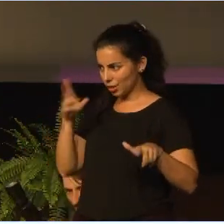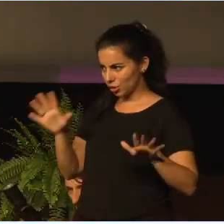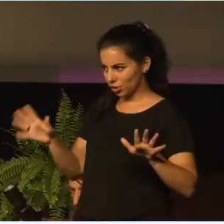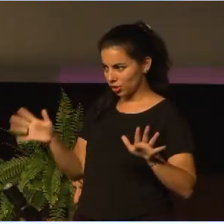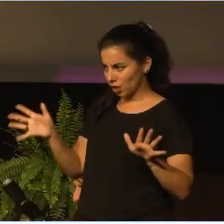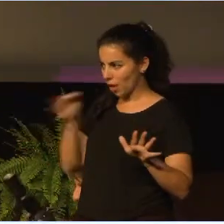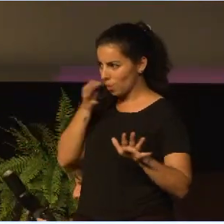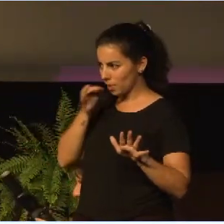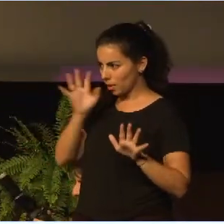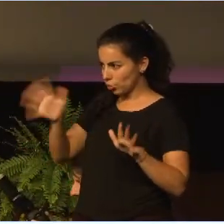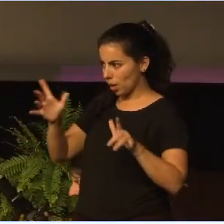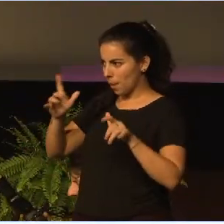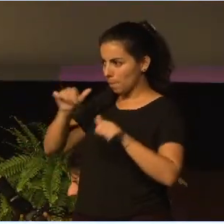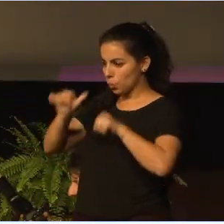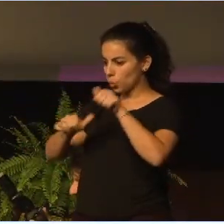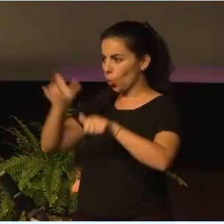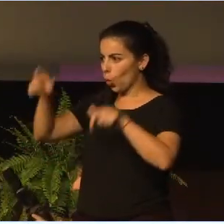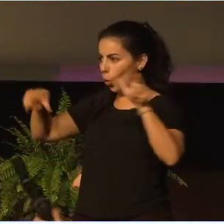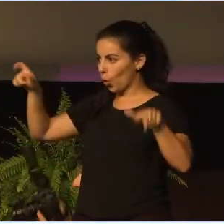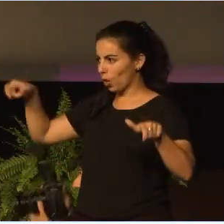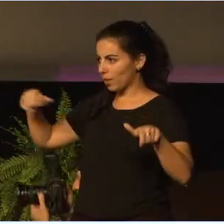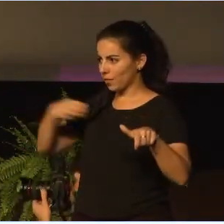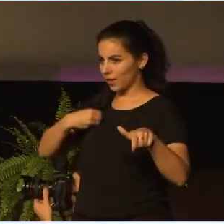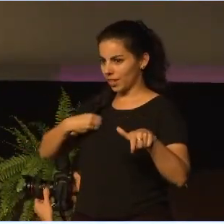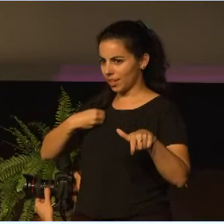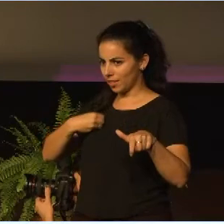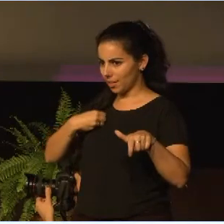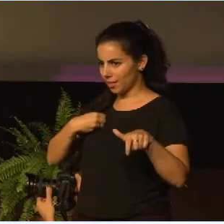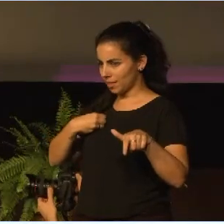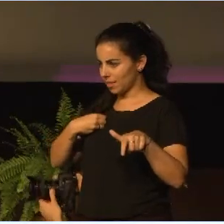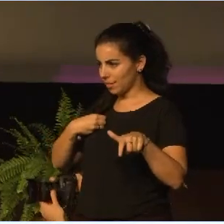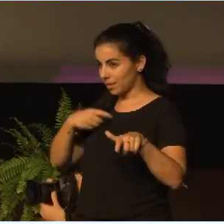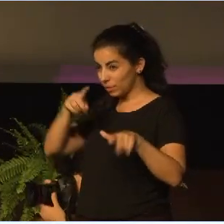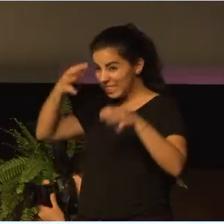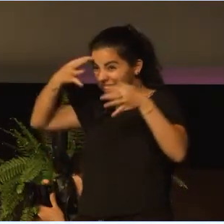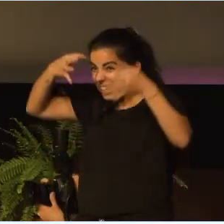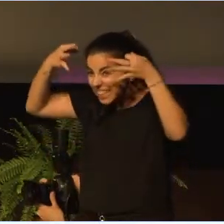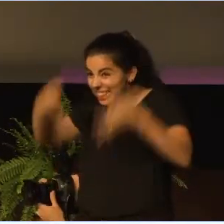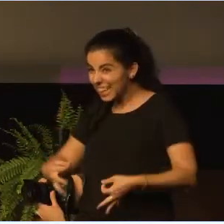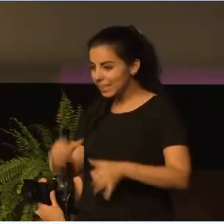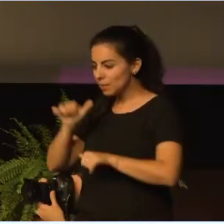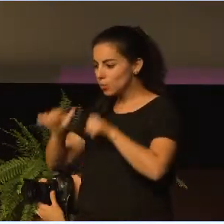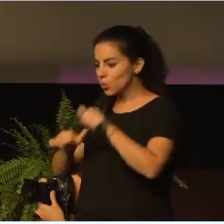A galera da frente não consegue, mas tem bastante gente. Quem tem certeza?